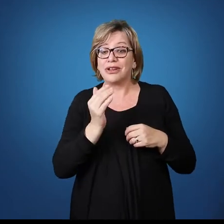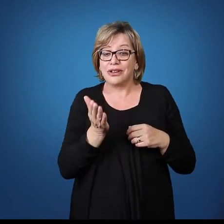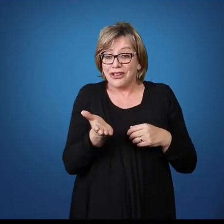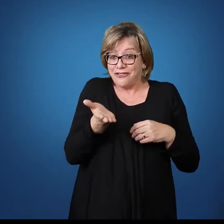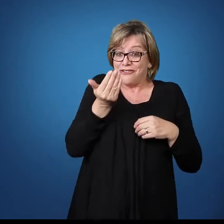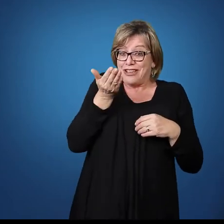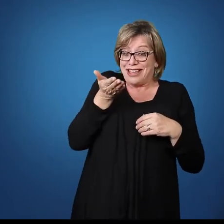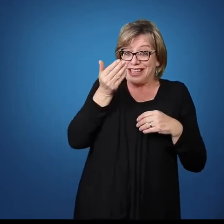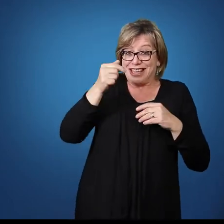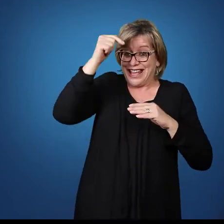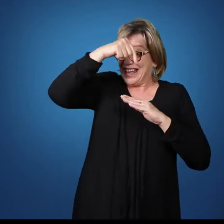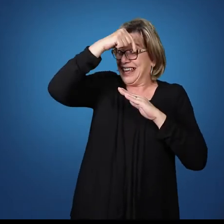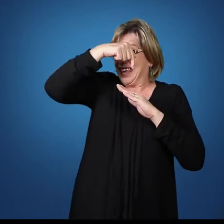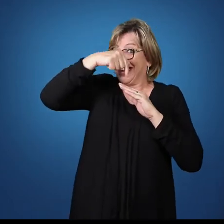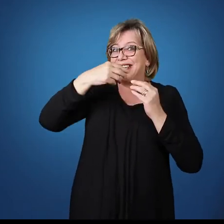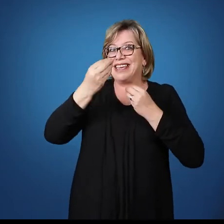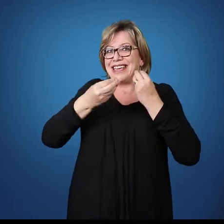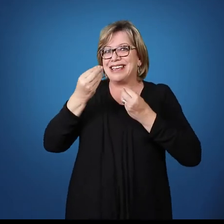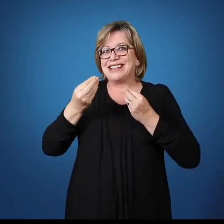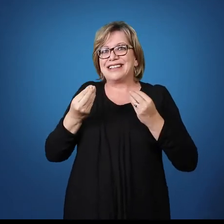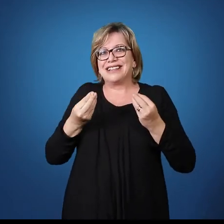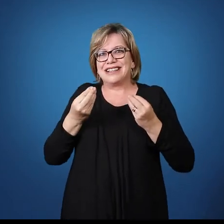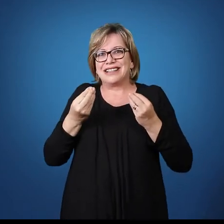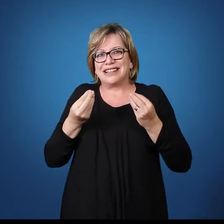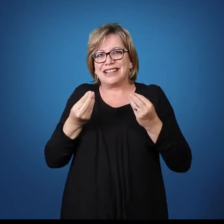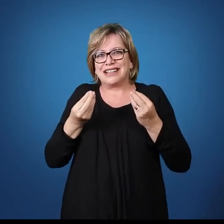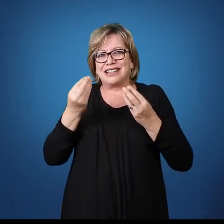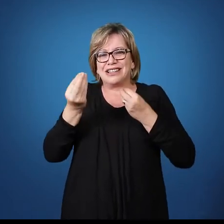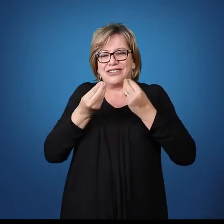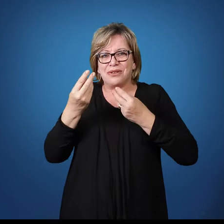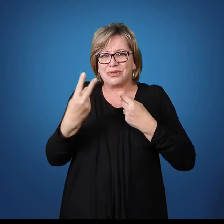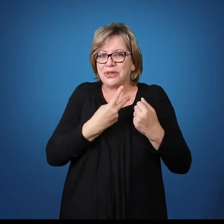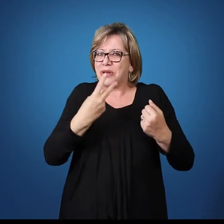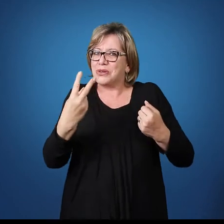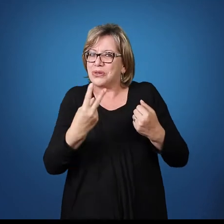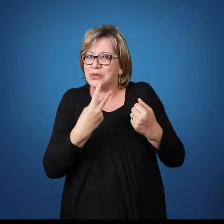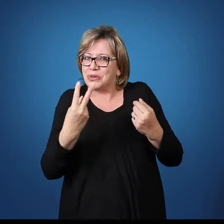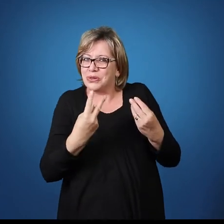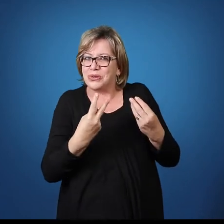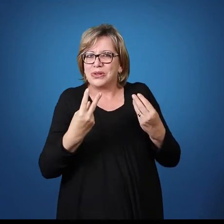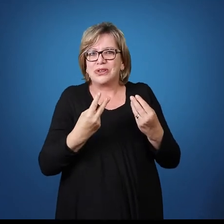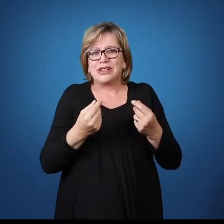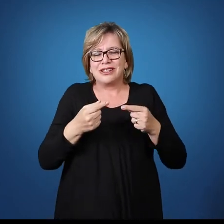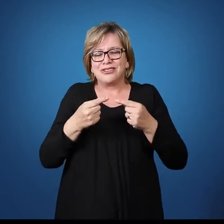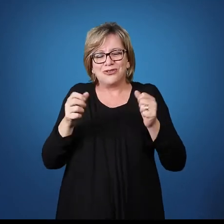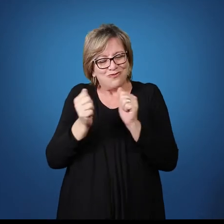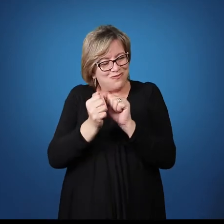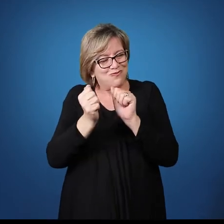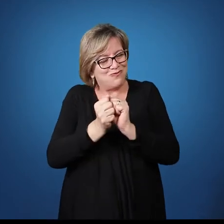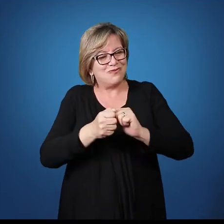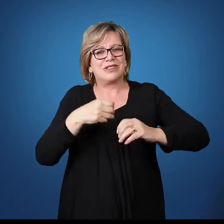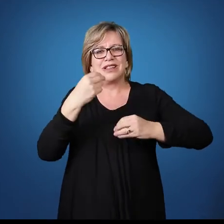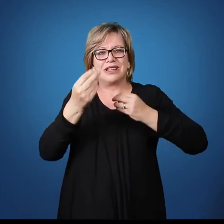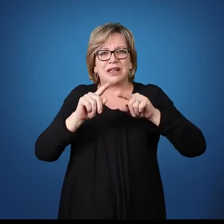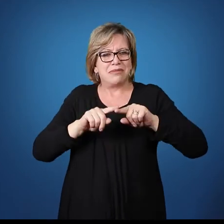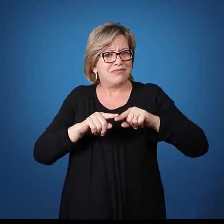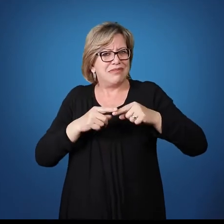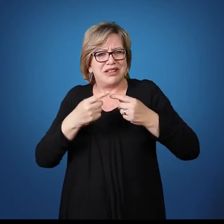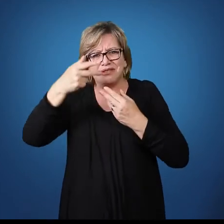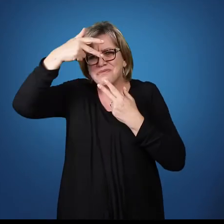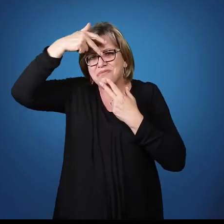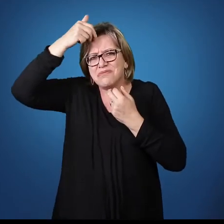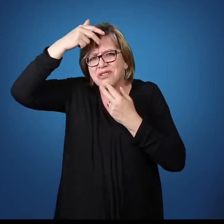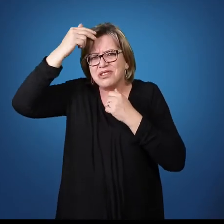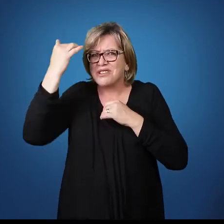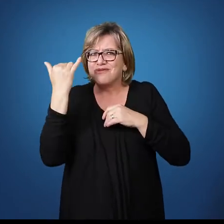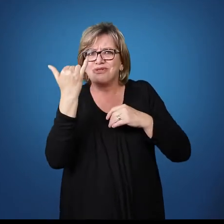"Vem aqui, bode, vamos formar uma banda." Mas o bode